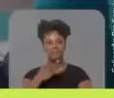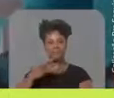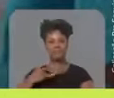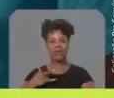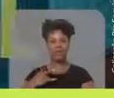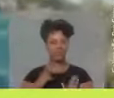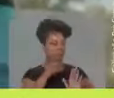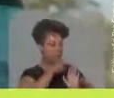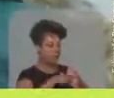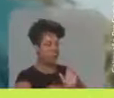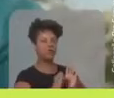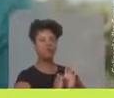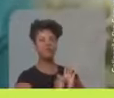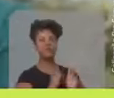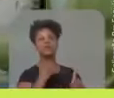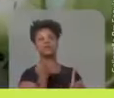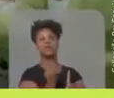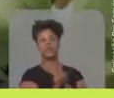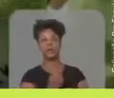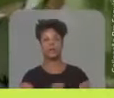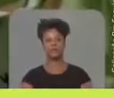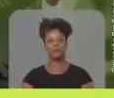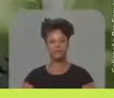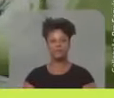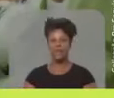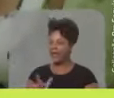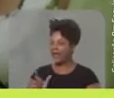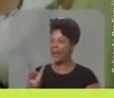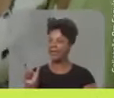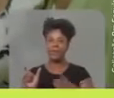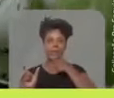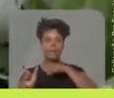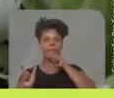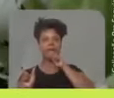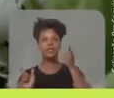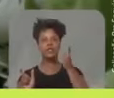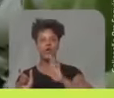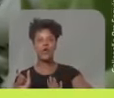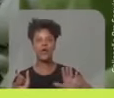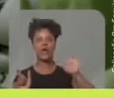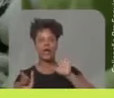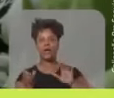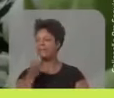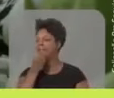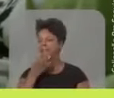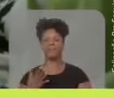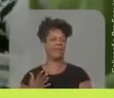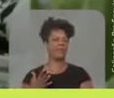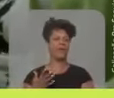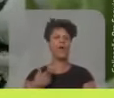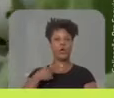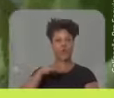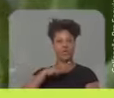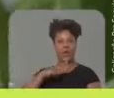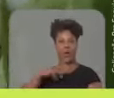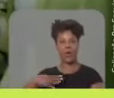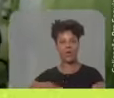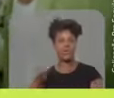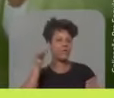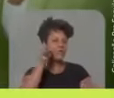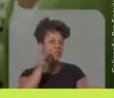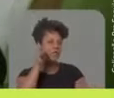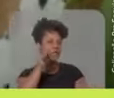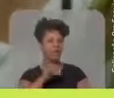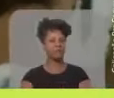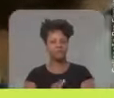saúde e mais programas sociais. Que é uma nada, né? Você é do cartão mãe de Goiás. Nossa, mas é bom demais. Eu tenho uma menina,